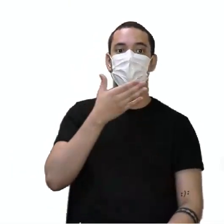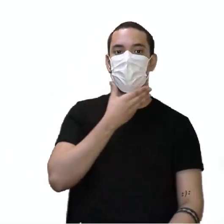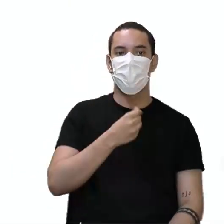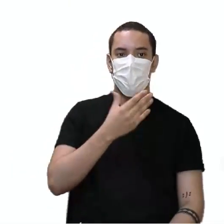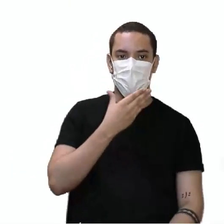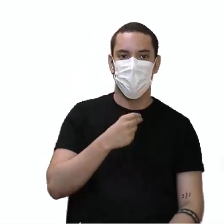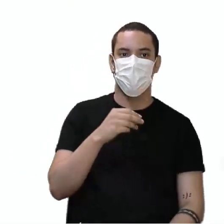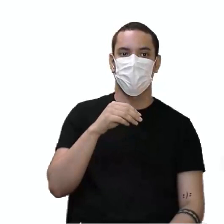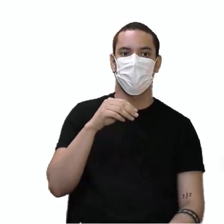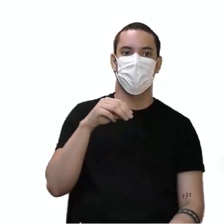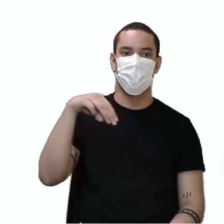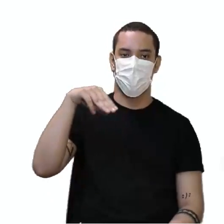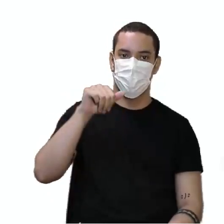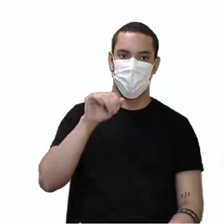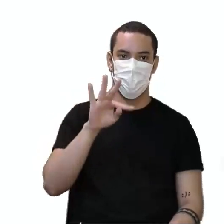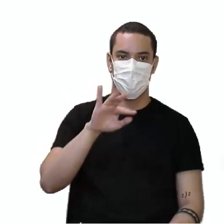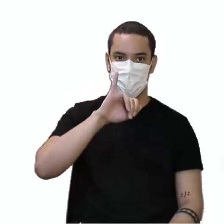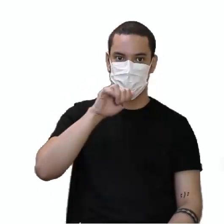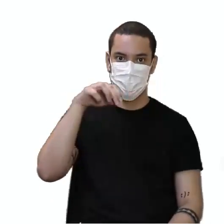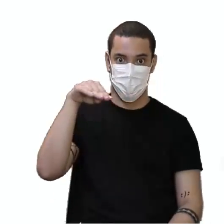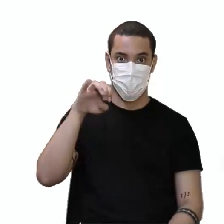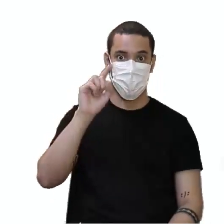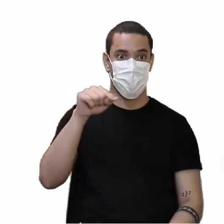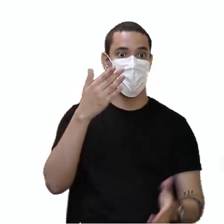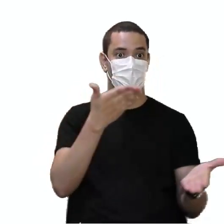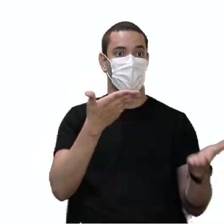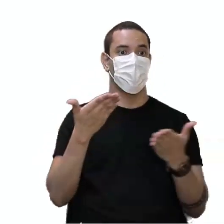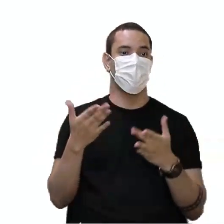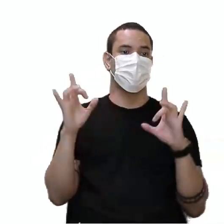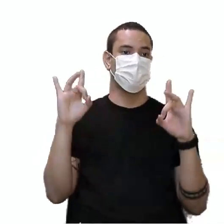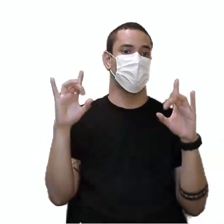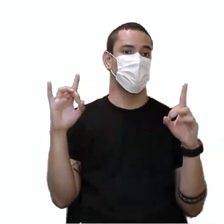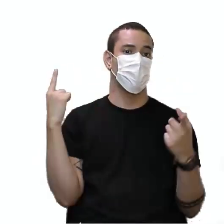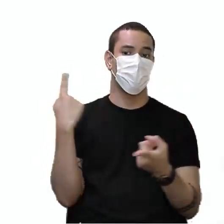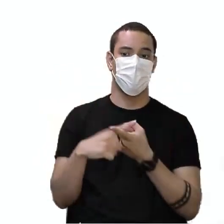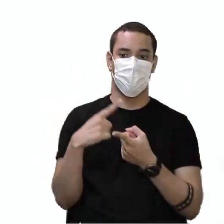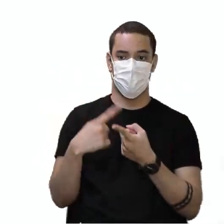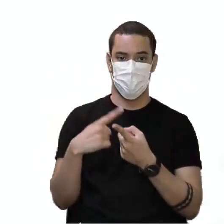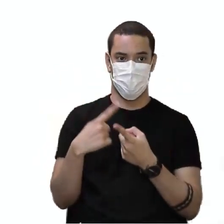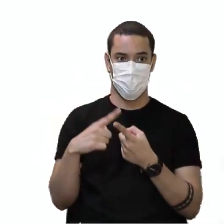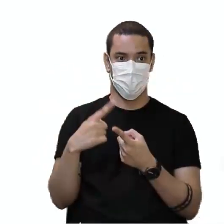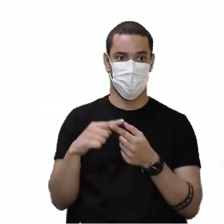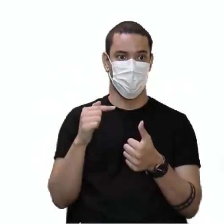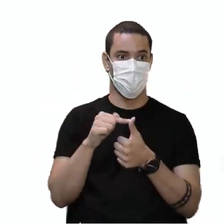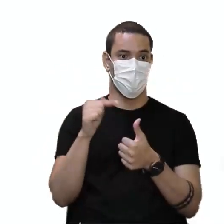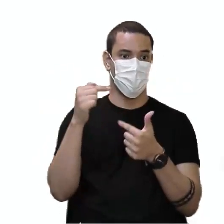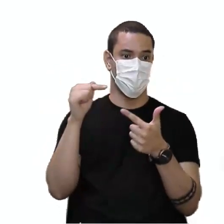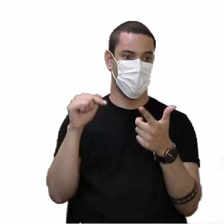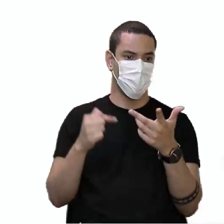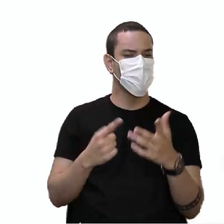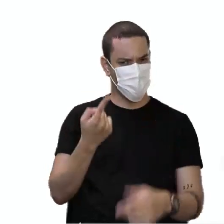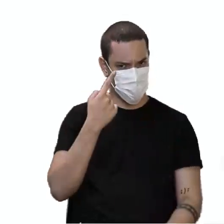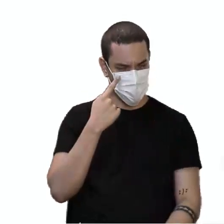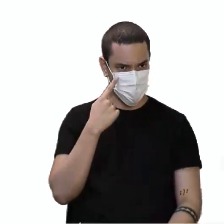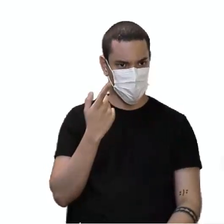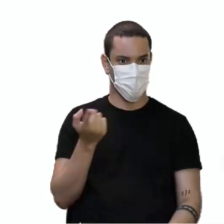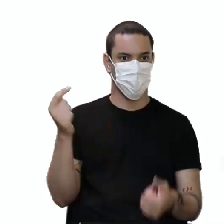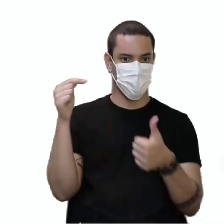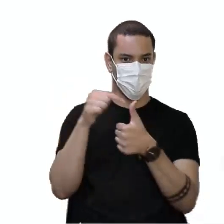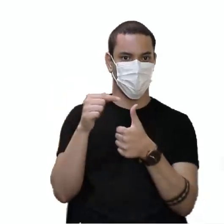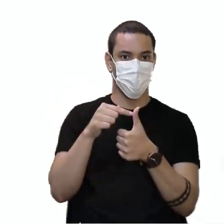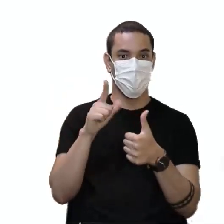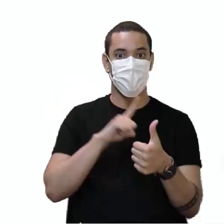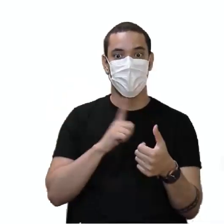Matt James é o convidado especial da aula, por quê? Aí eu tenho as alternativas. Vamos logo ver as alternativas? A,